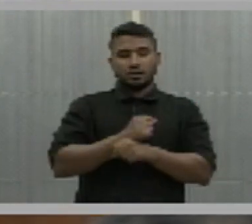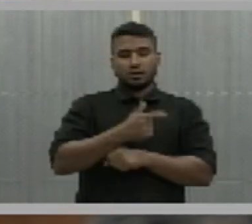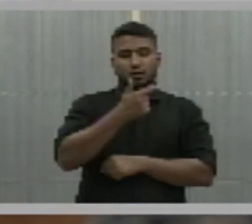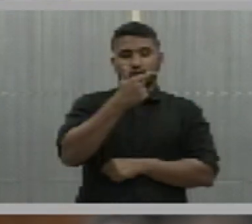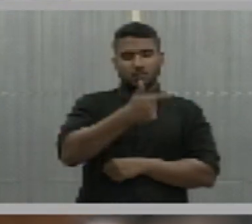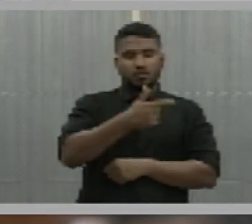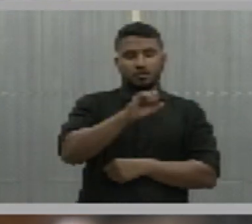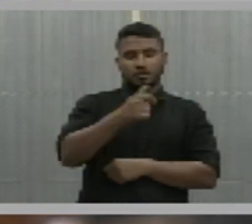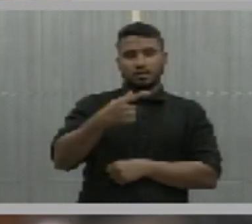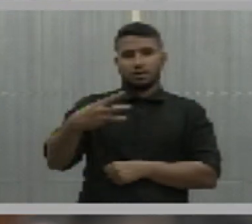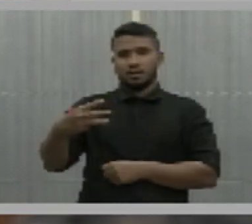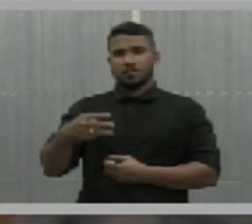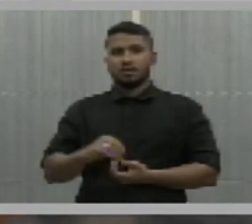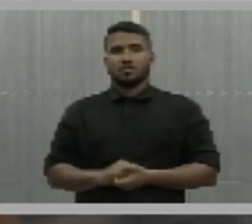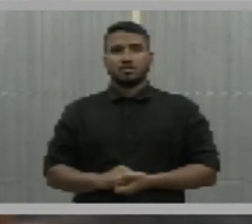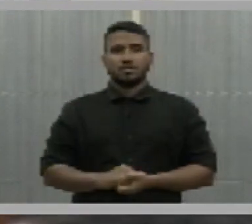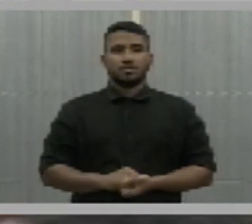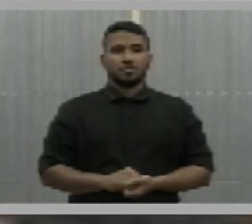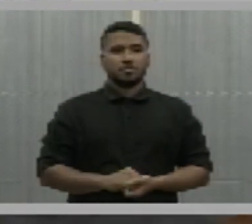/2023.